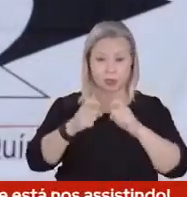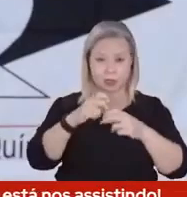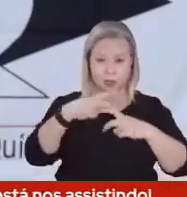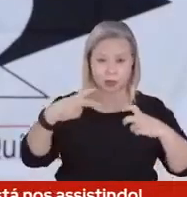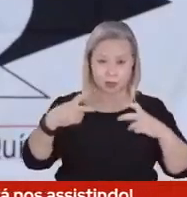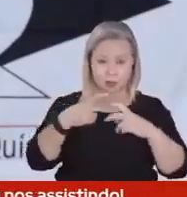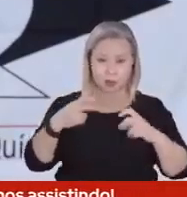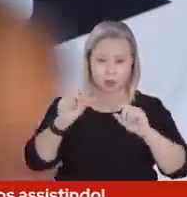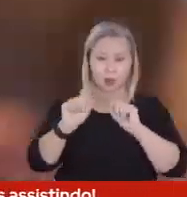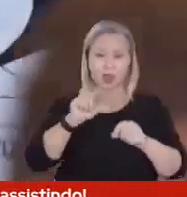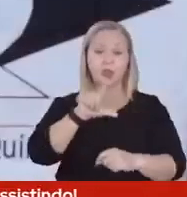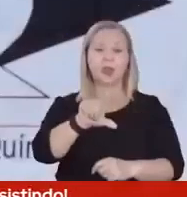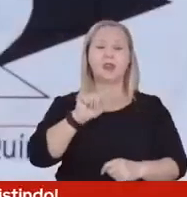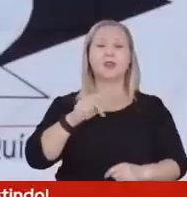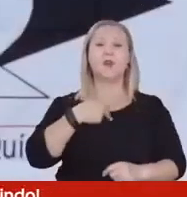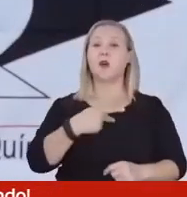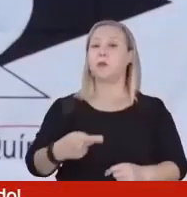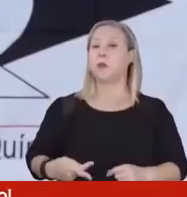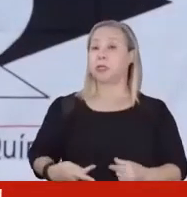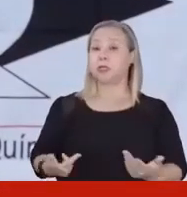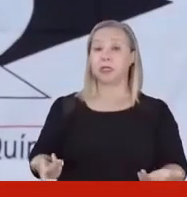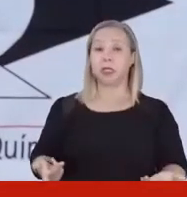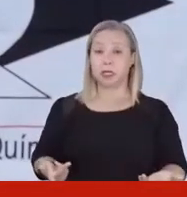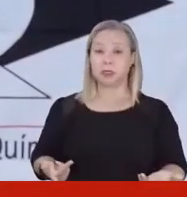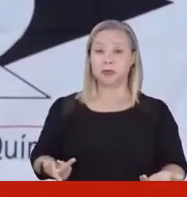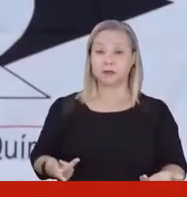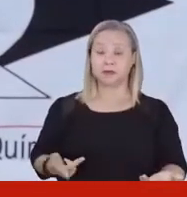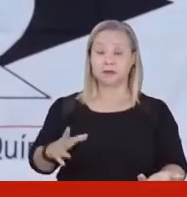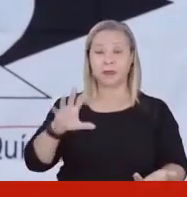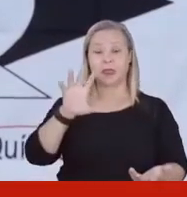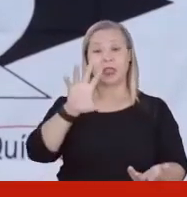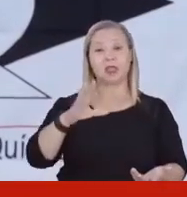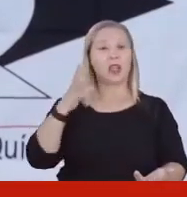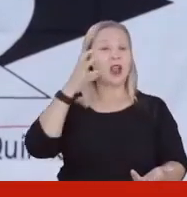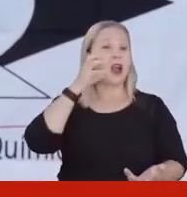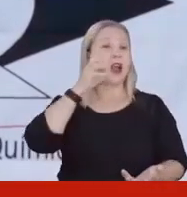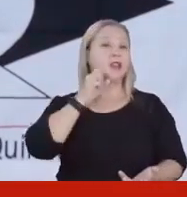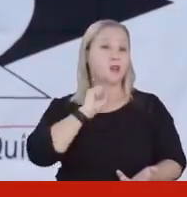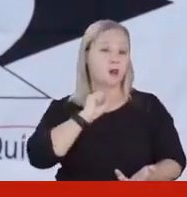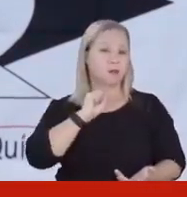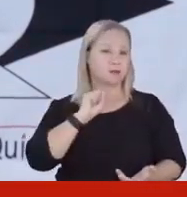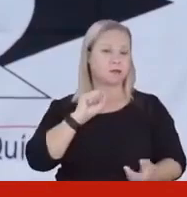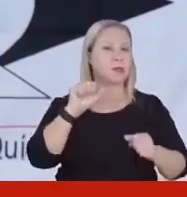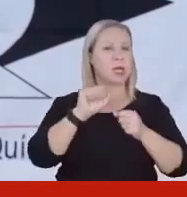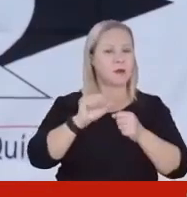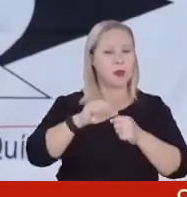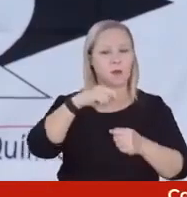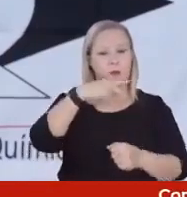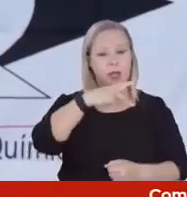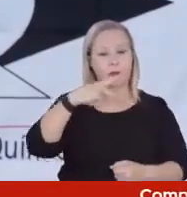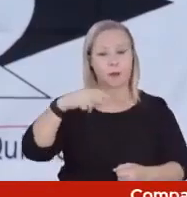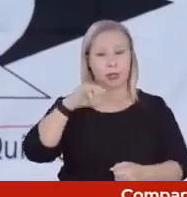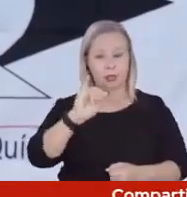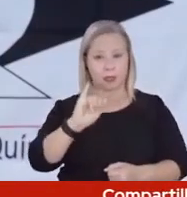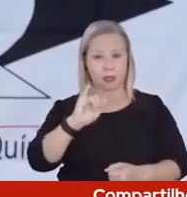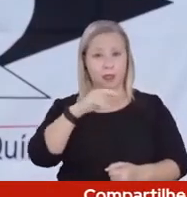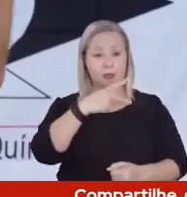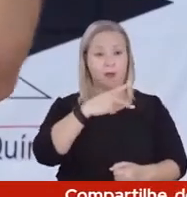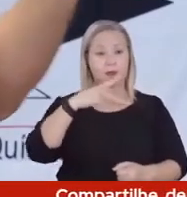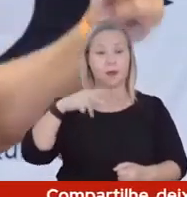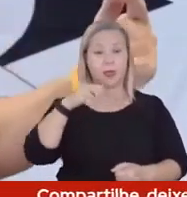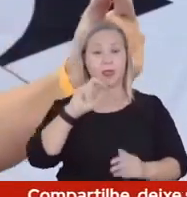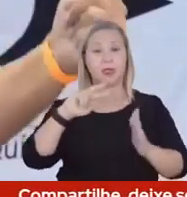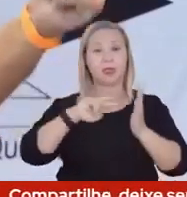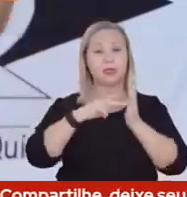presidente Pedro Parente, adota o PPI. Como já foi dito aqui, o PPI significa fazer com que os